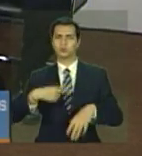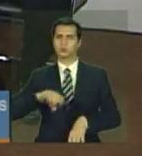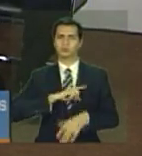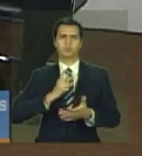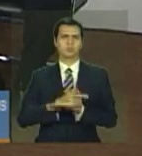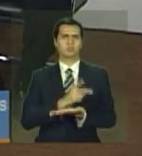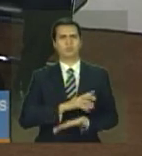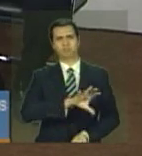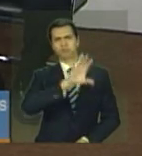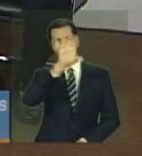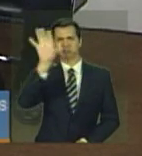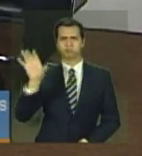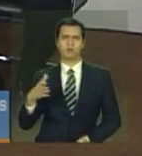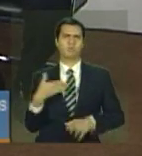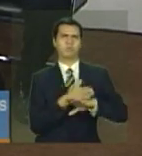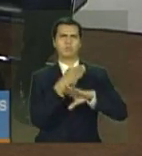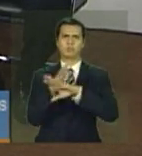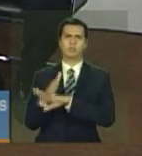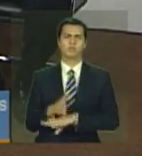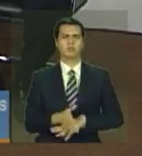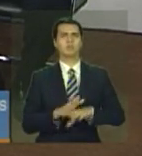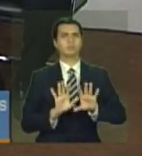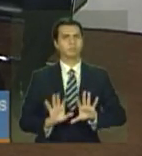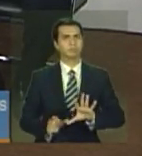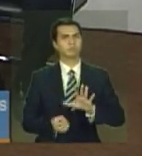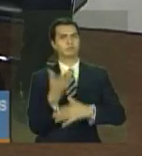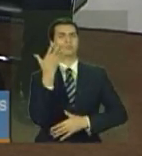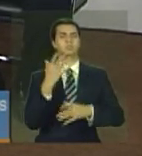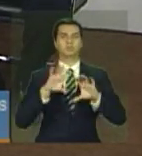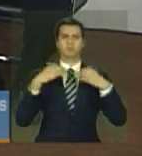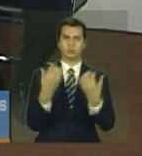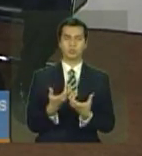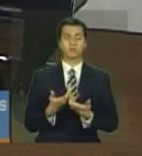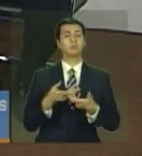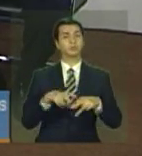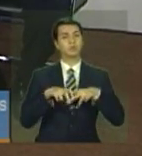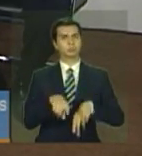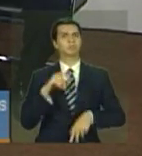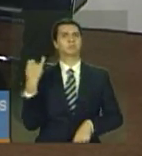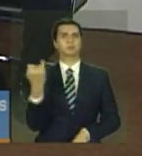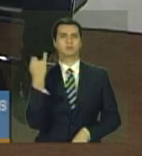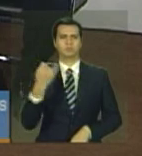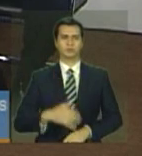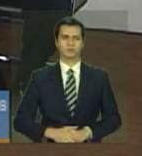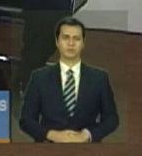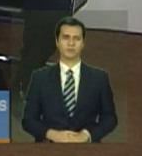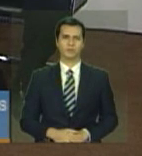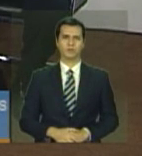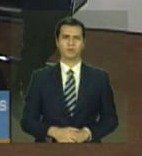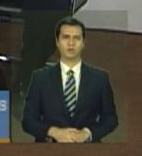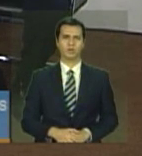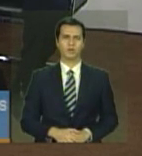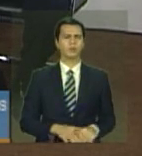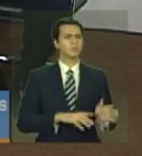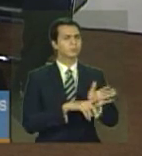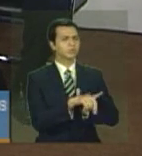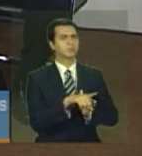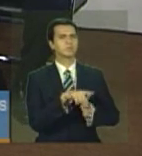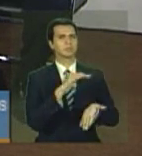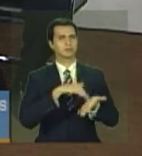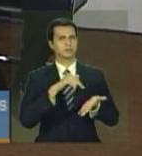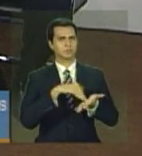né. Então, é muito importante esse equipamento hoje para nós, né. Bom, secretária, para a gente fechar esse bloco, eu queria que a senhora fizesse uma análise em